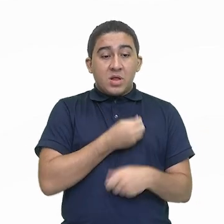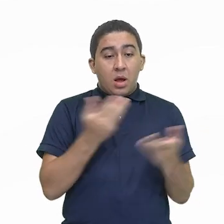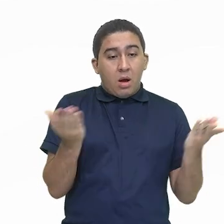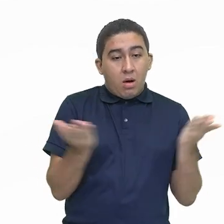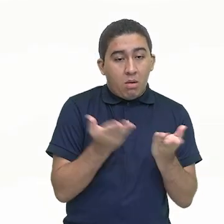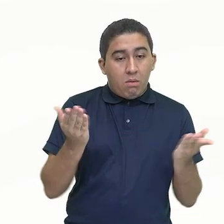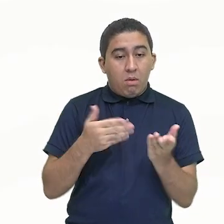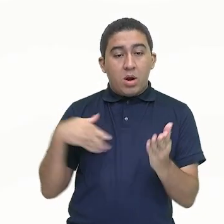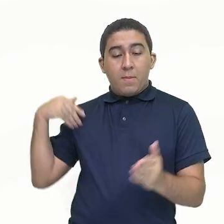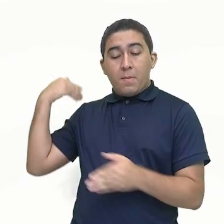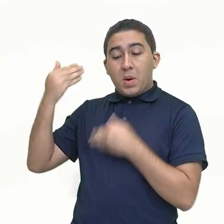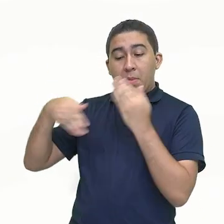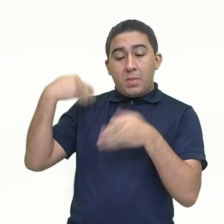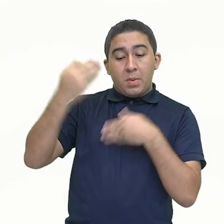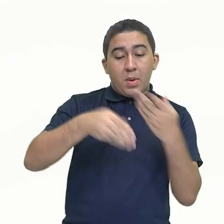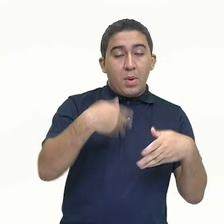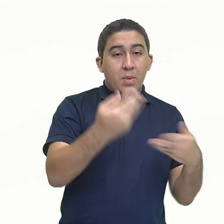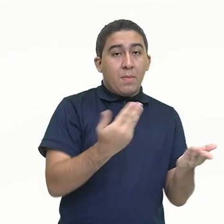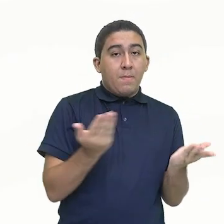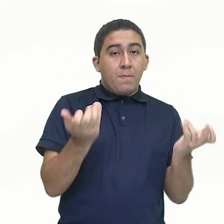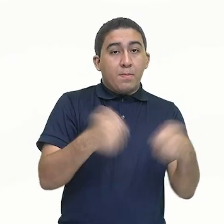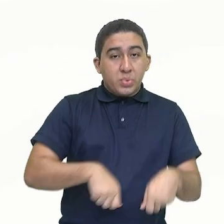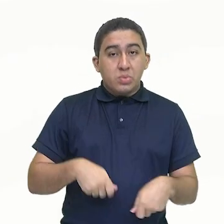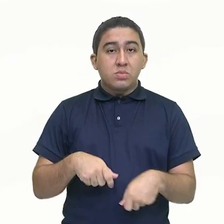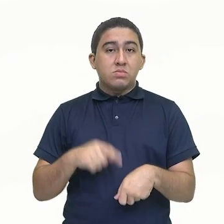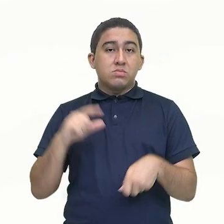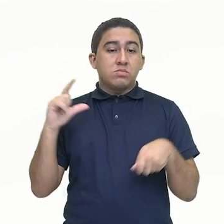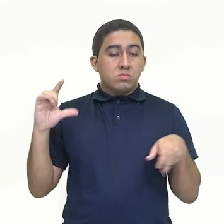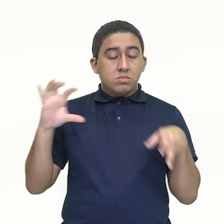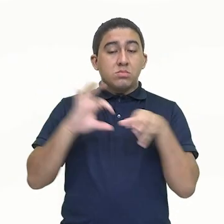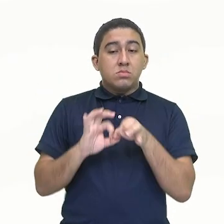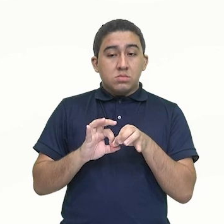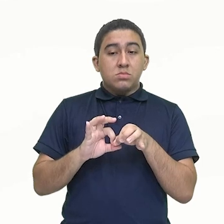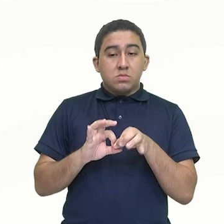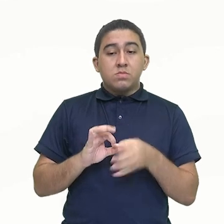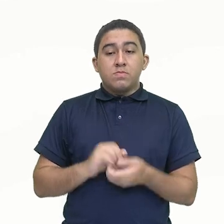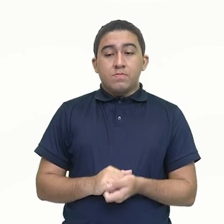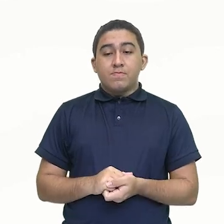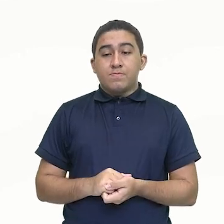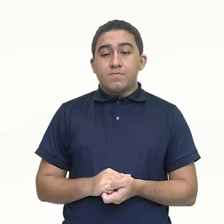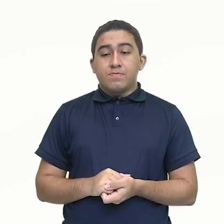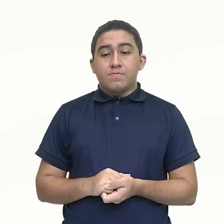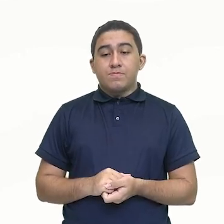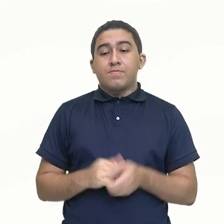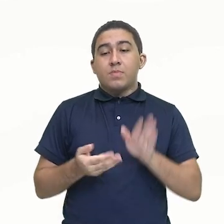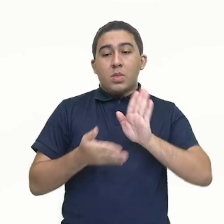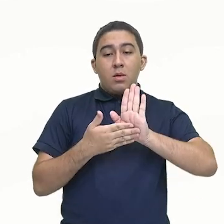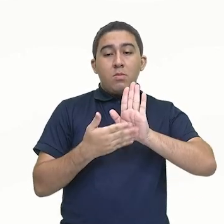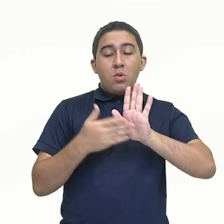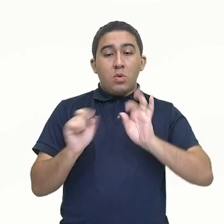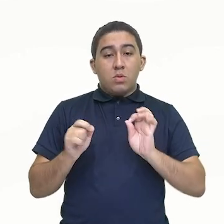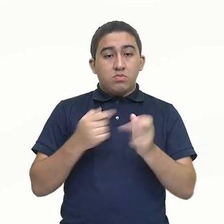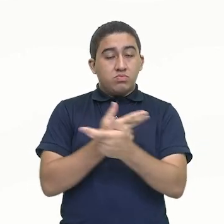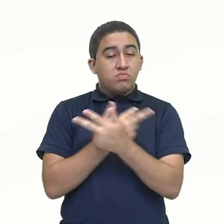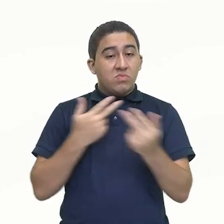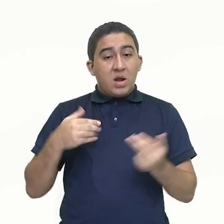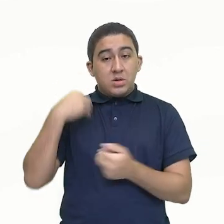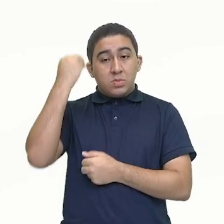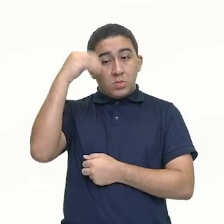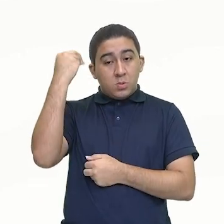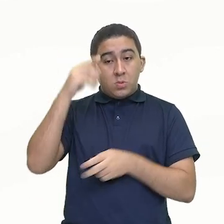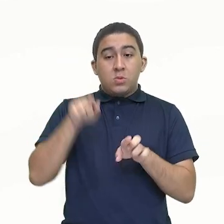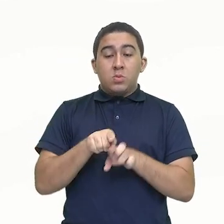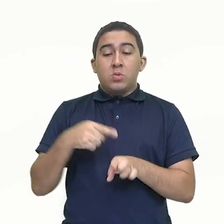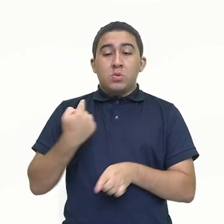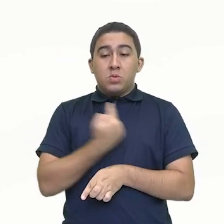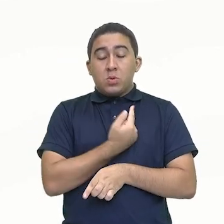para que outro pudesse vir, né, depois. E aí foi proposto por vários experimentos que